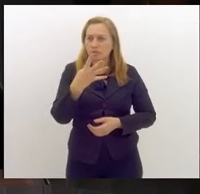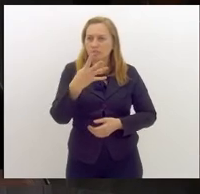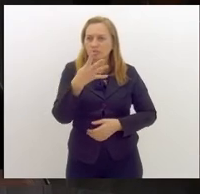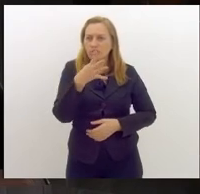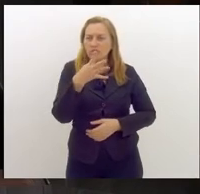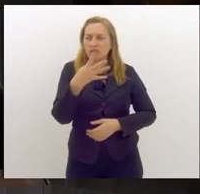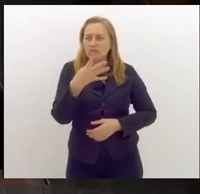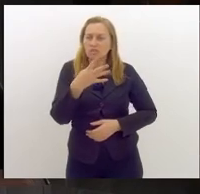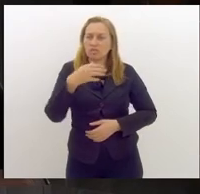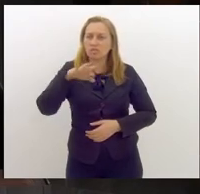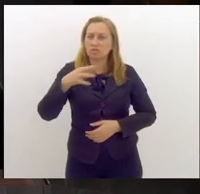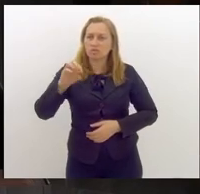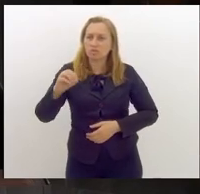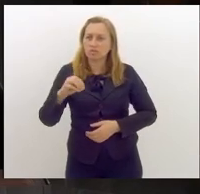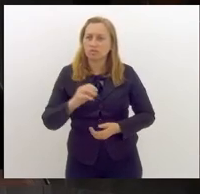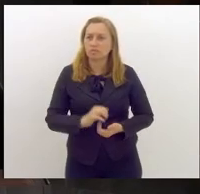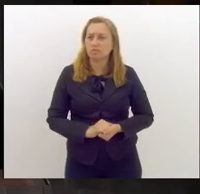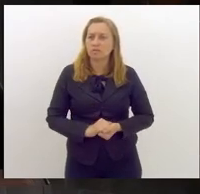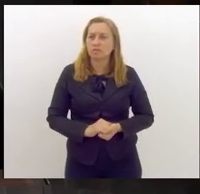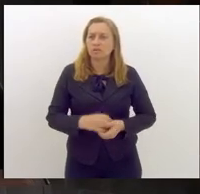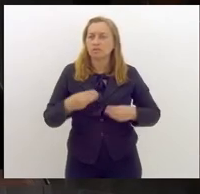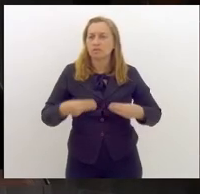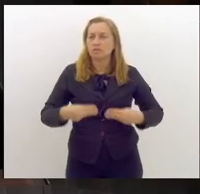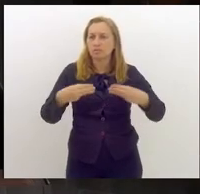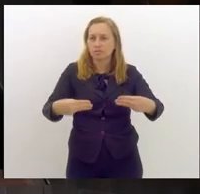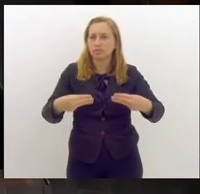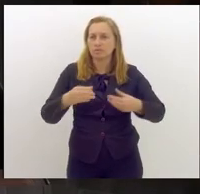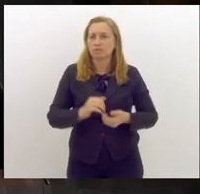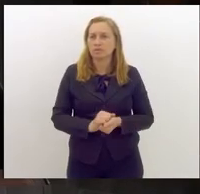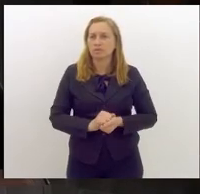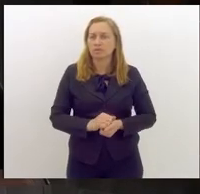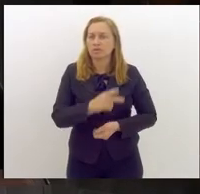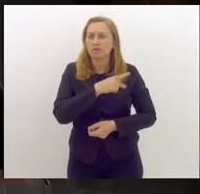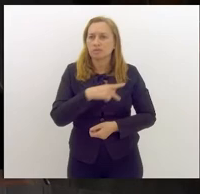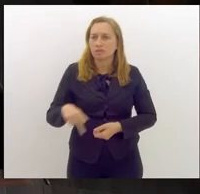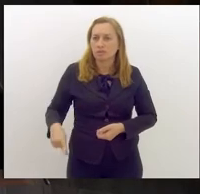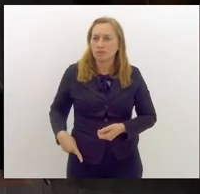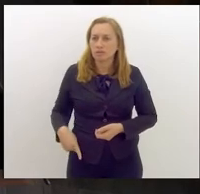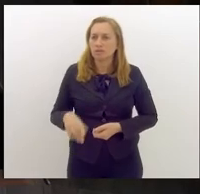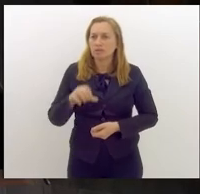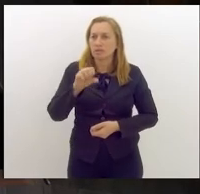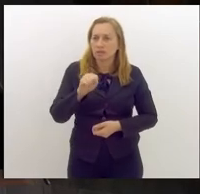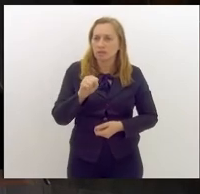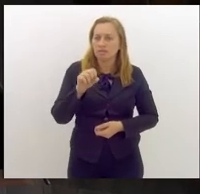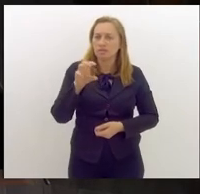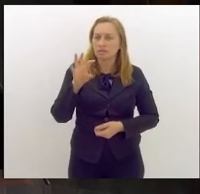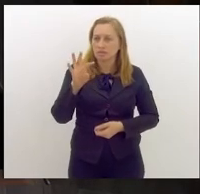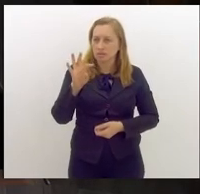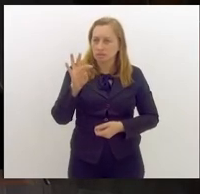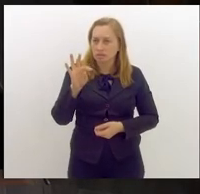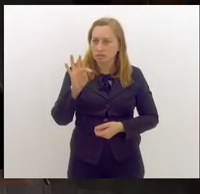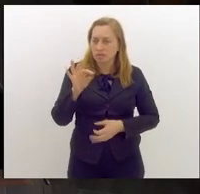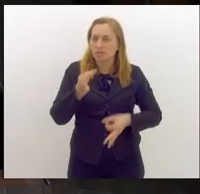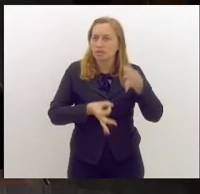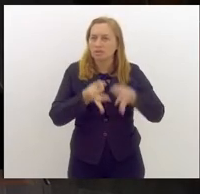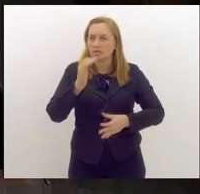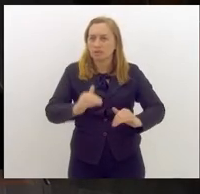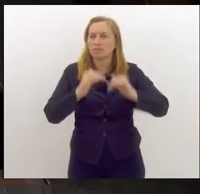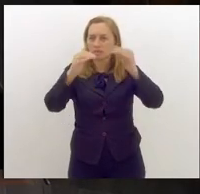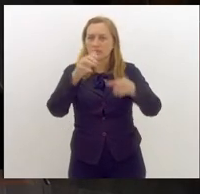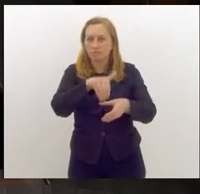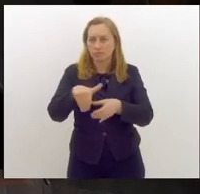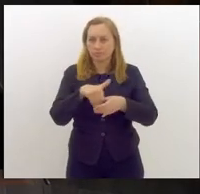de Março o ministro presidente do s do Tribunal Superior